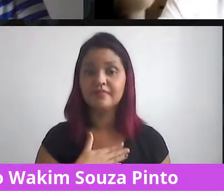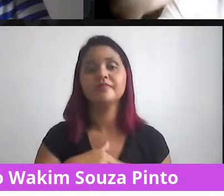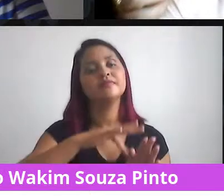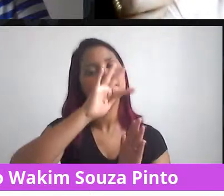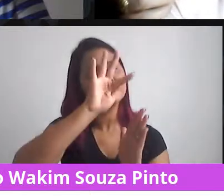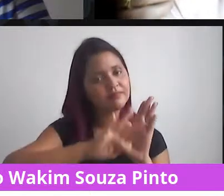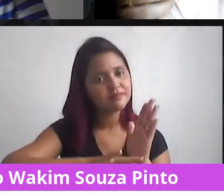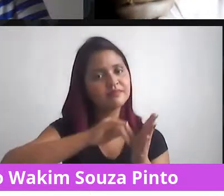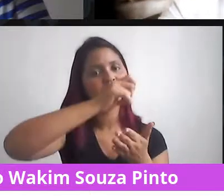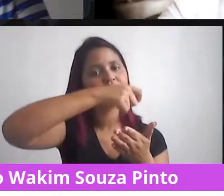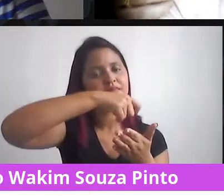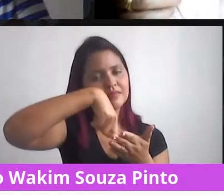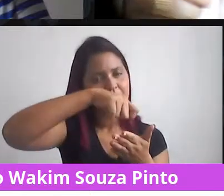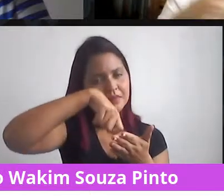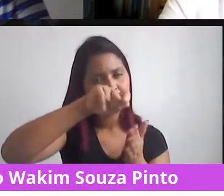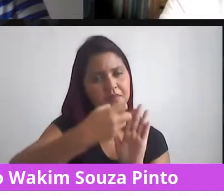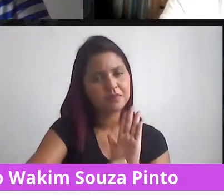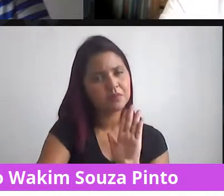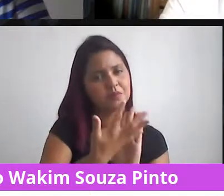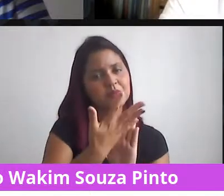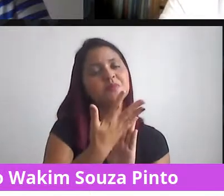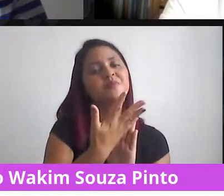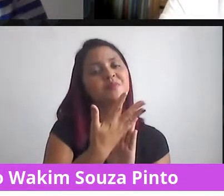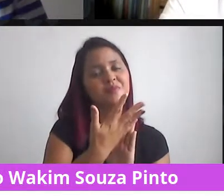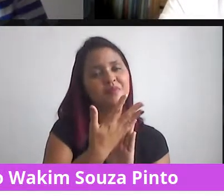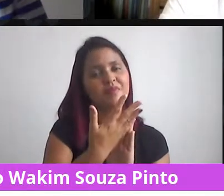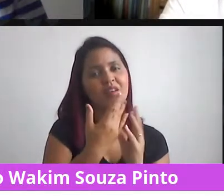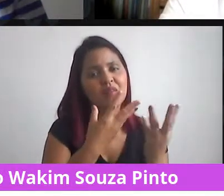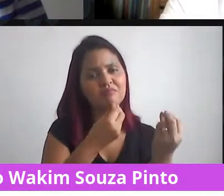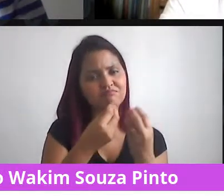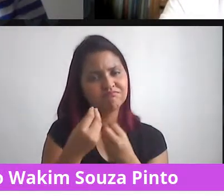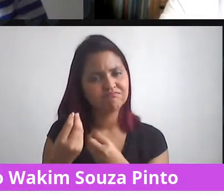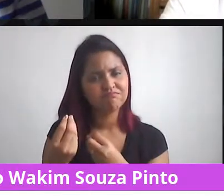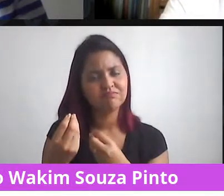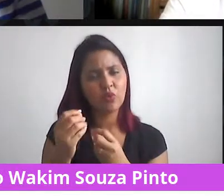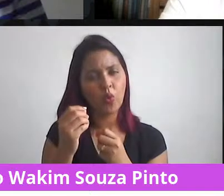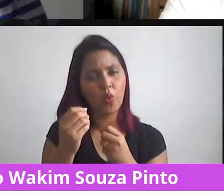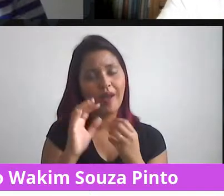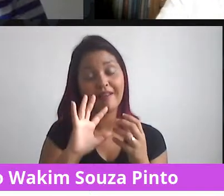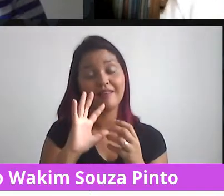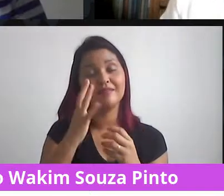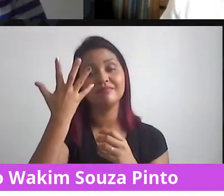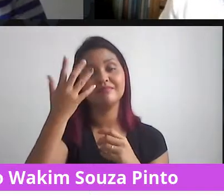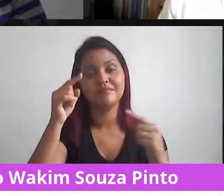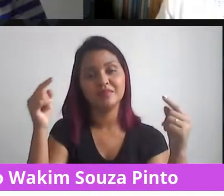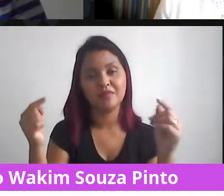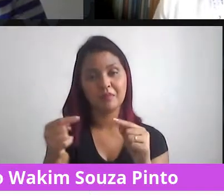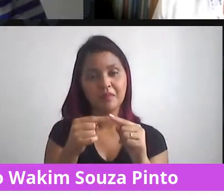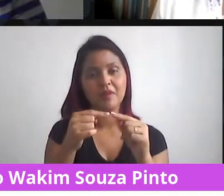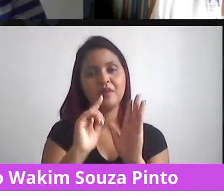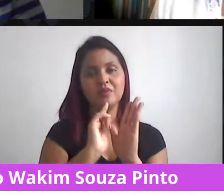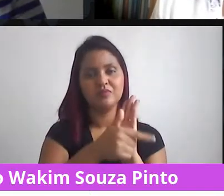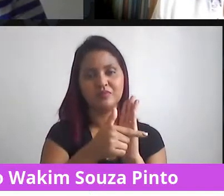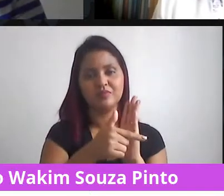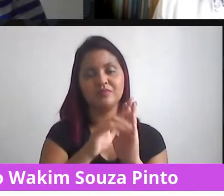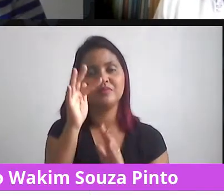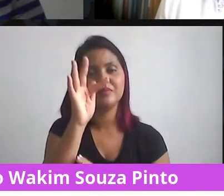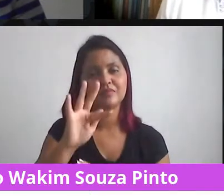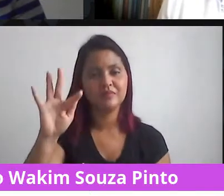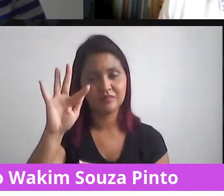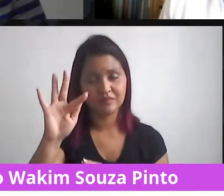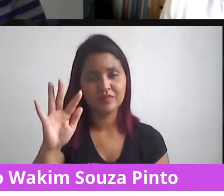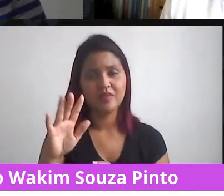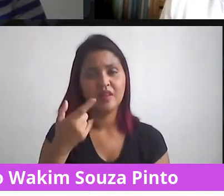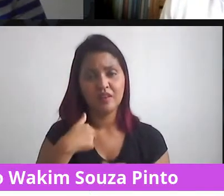escrito, produção textual, muito ligado a gêneros acadêmicos, eu estou mais focada na questão